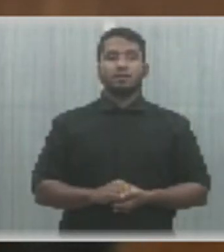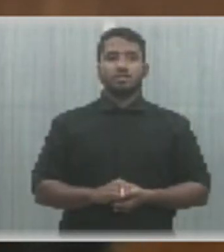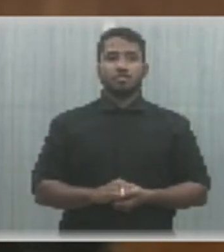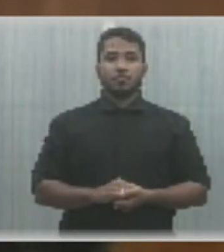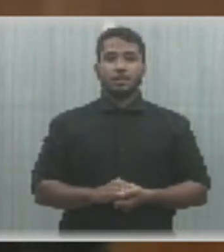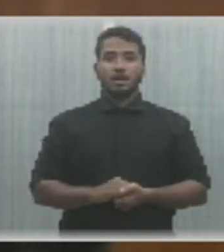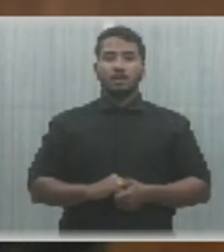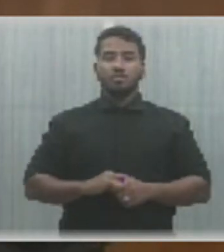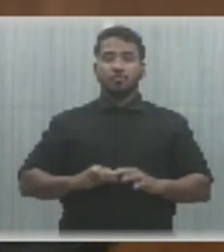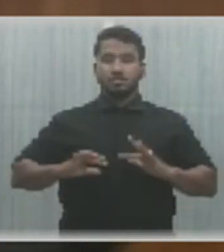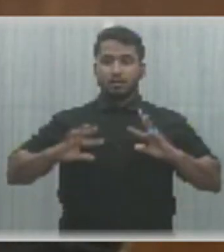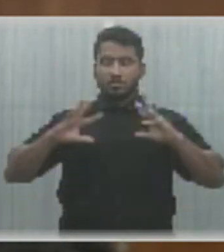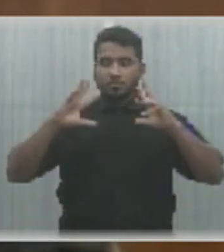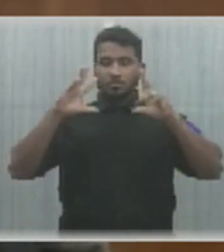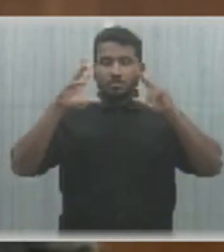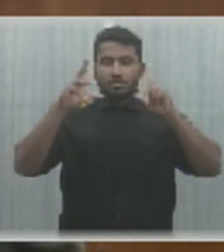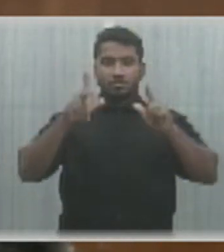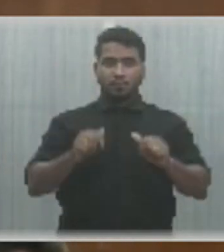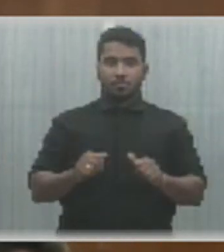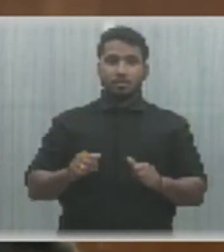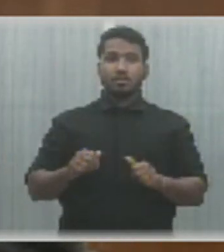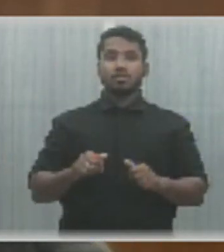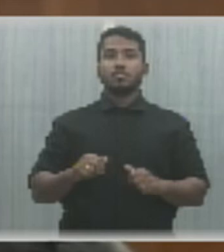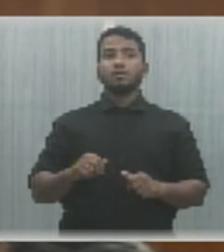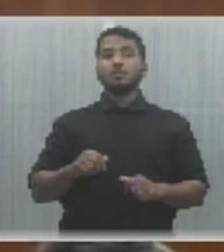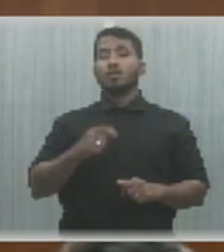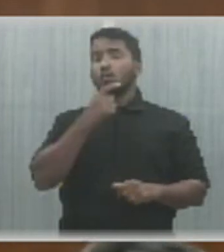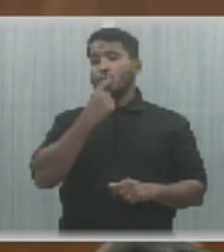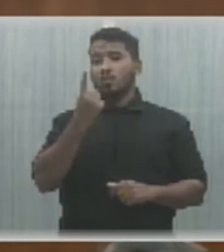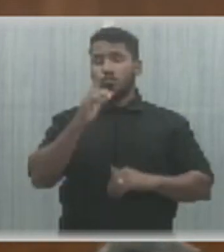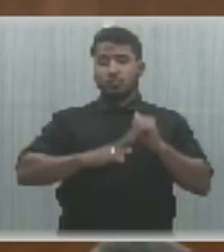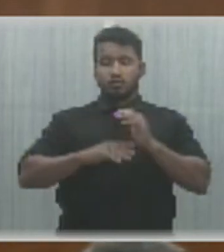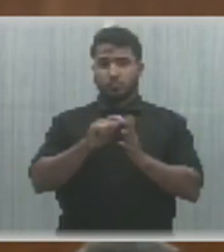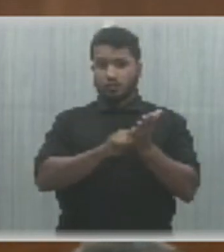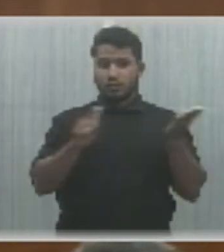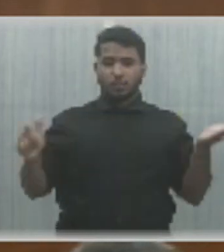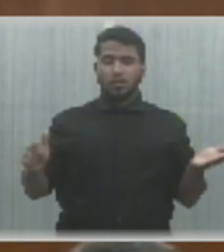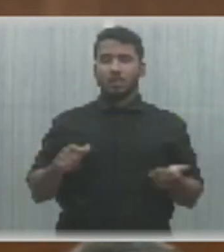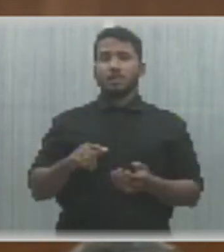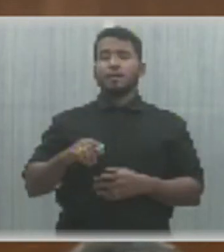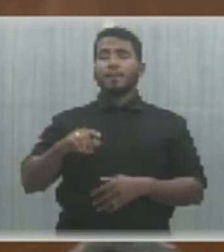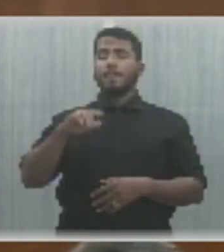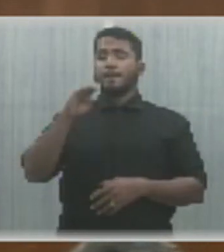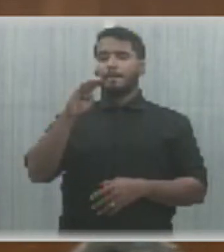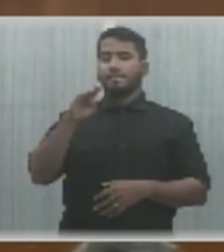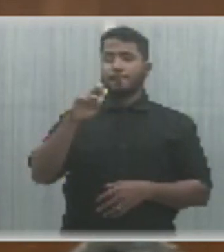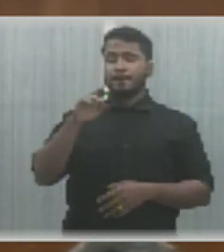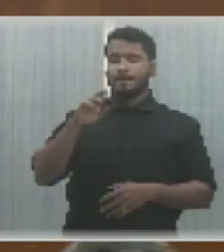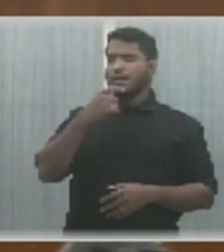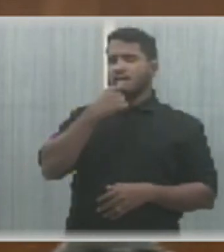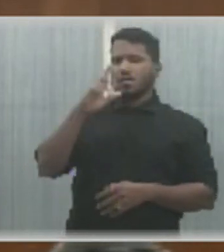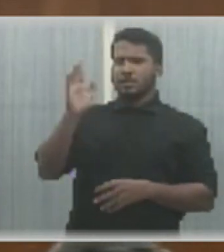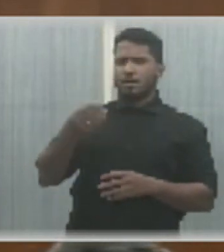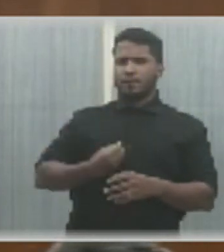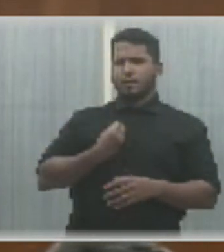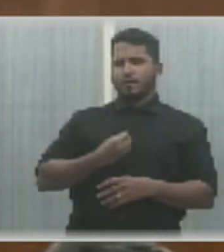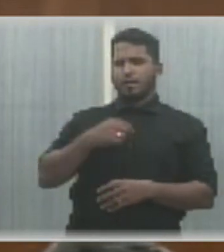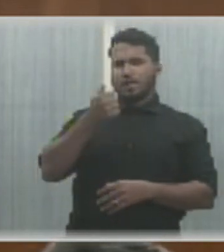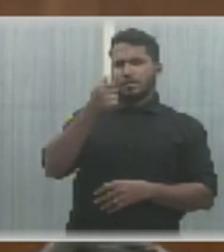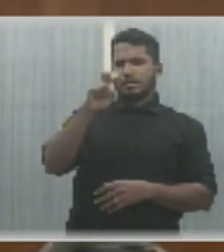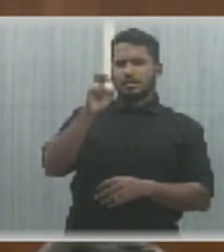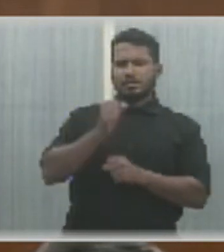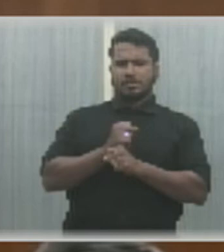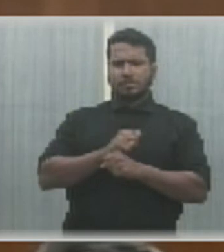os seus levantamentos, que é o Dom Phillips, um jornalista britânico, que já vive há 15 anos no